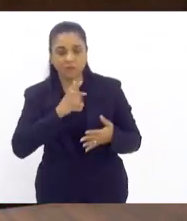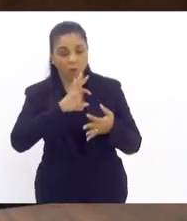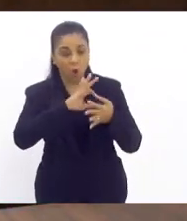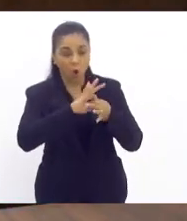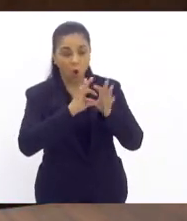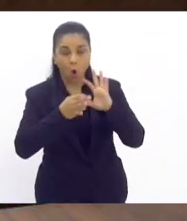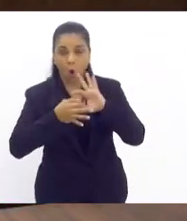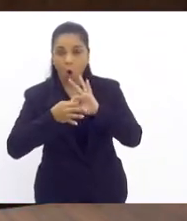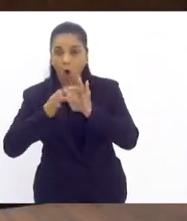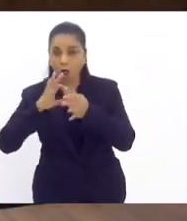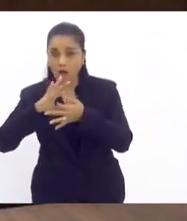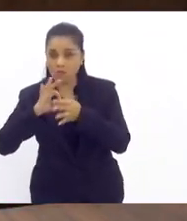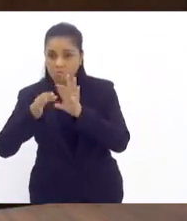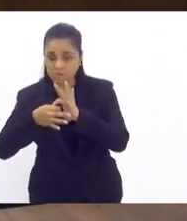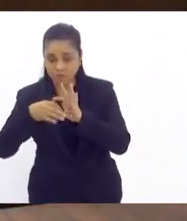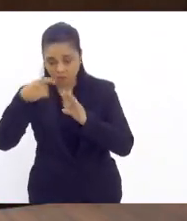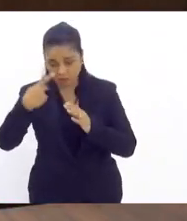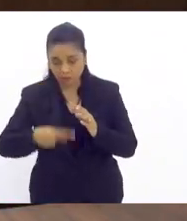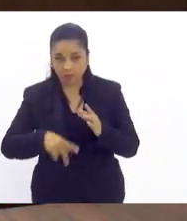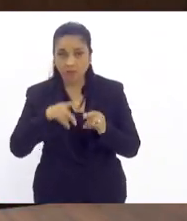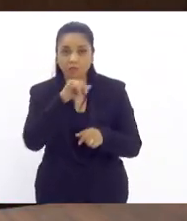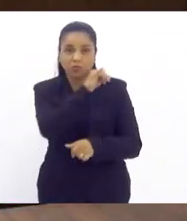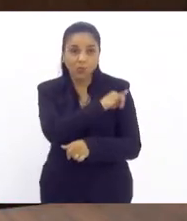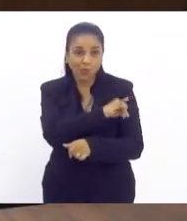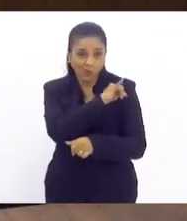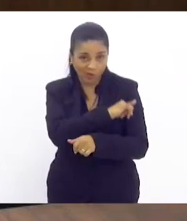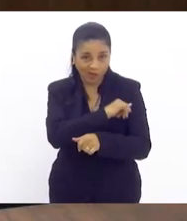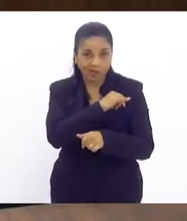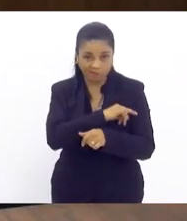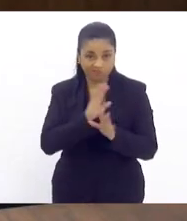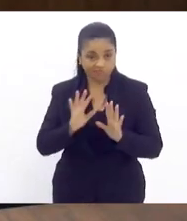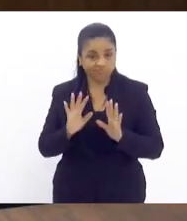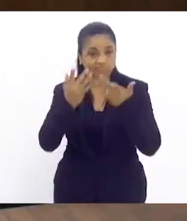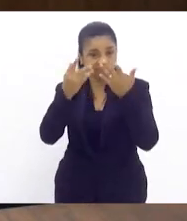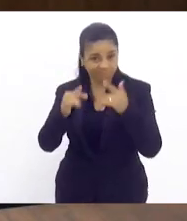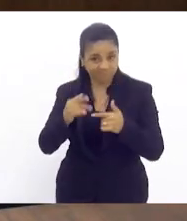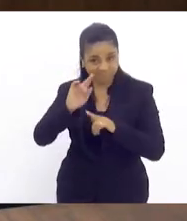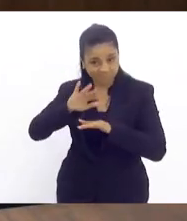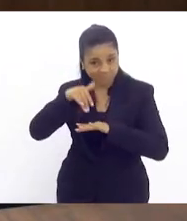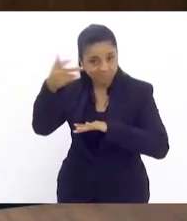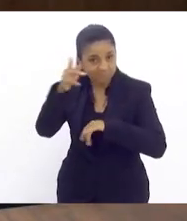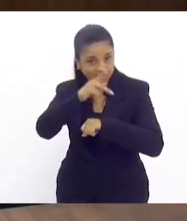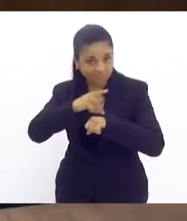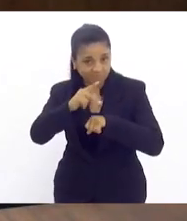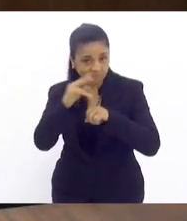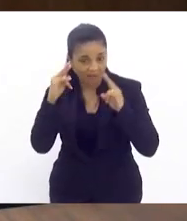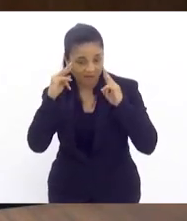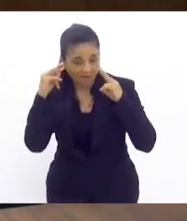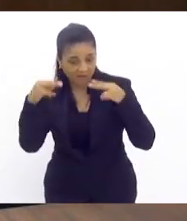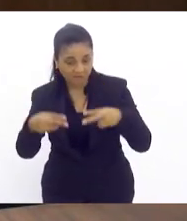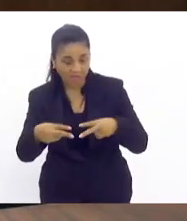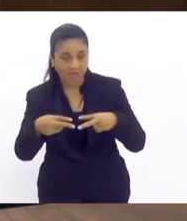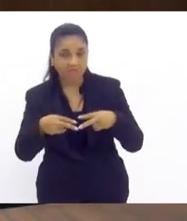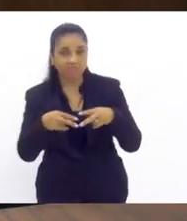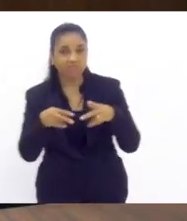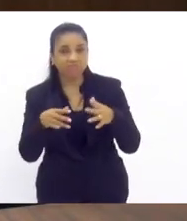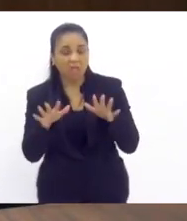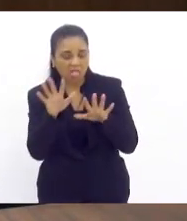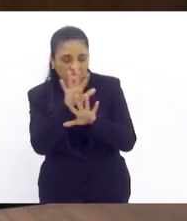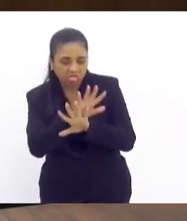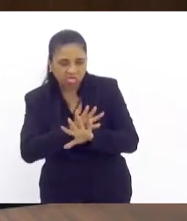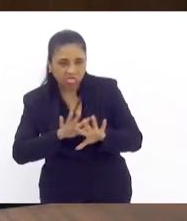Rio de Janeiro, né? Fazendo aquela festa para gringo ver, né? Tapando o sol com a peneira da realidade